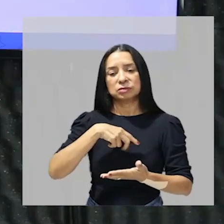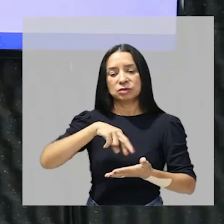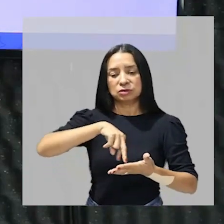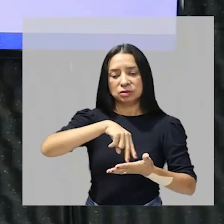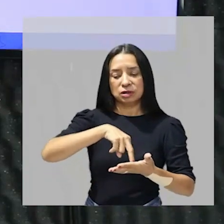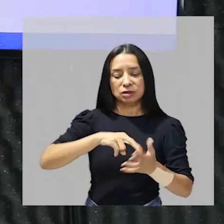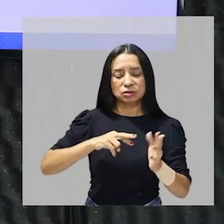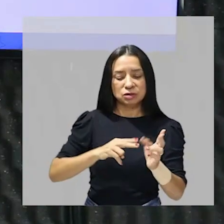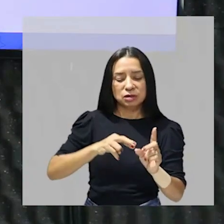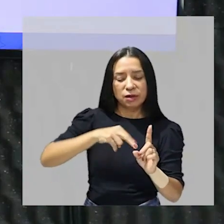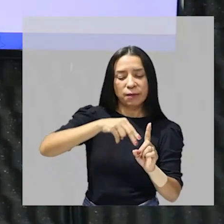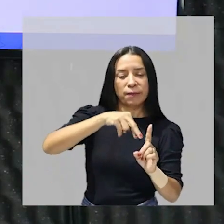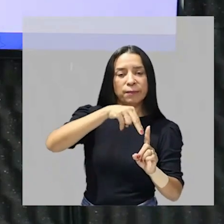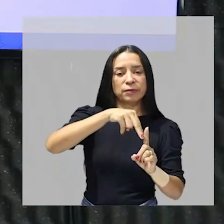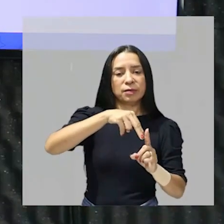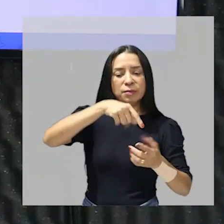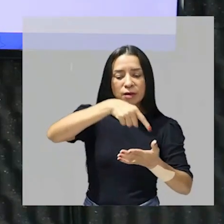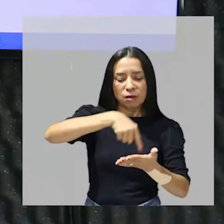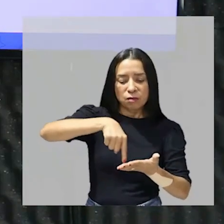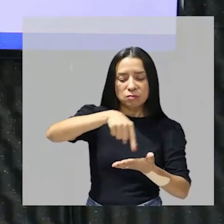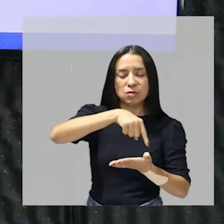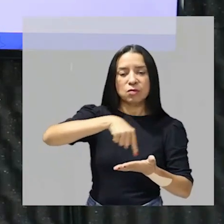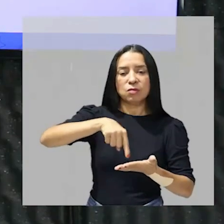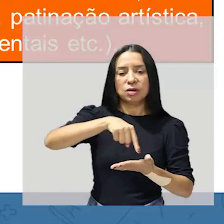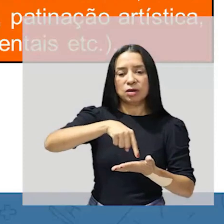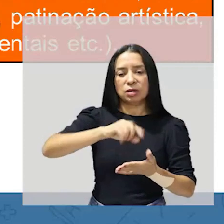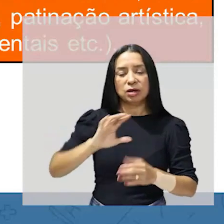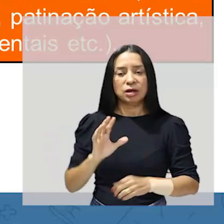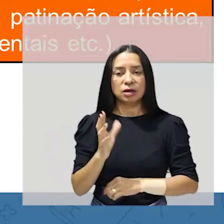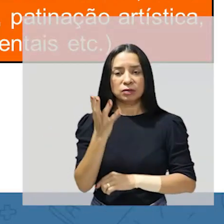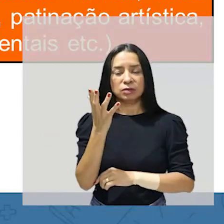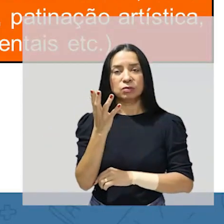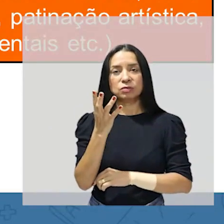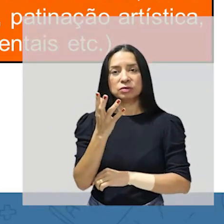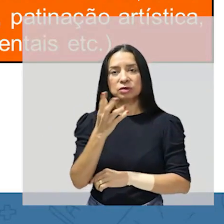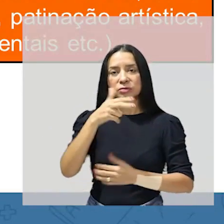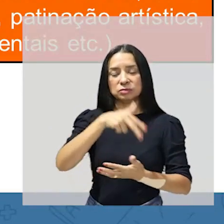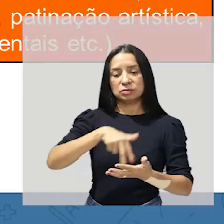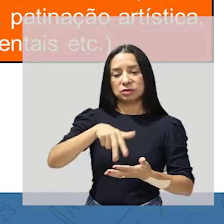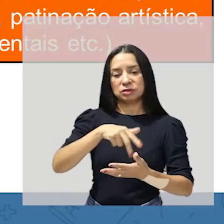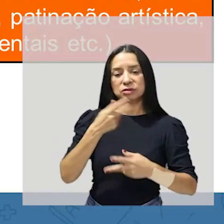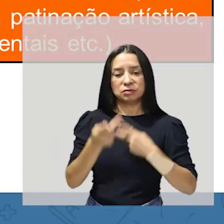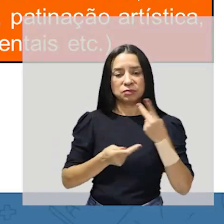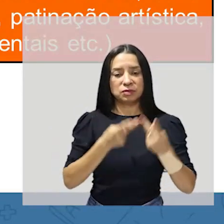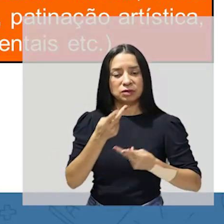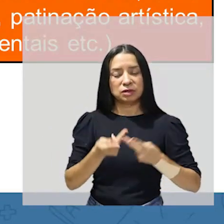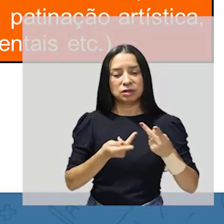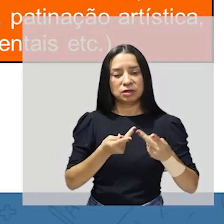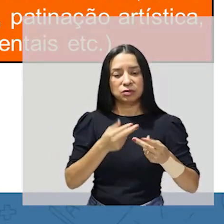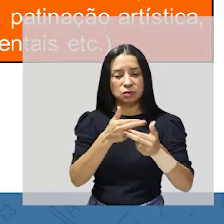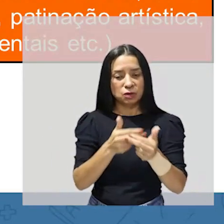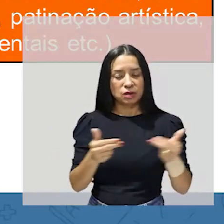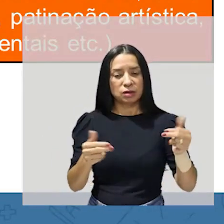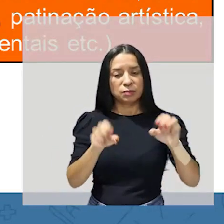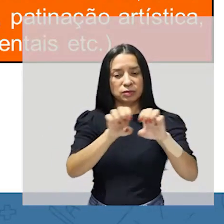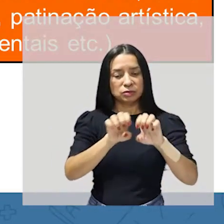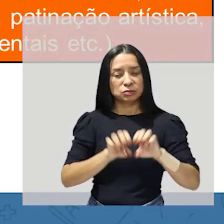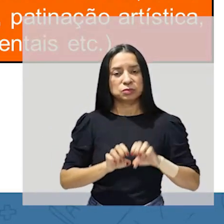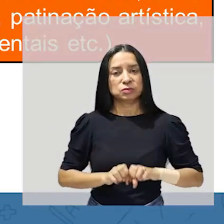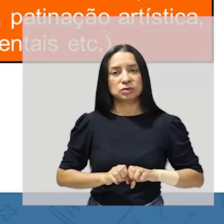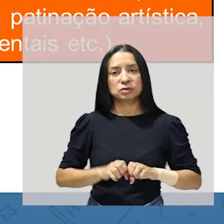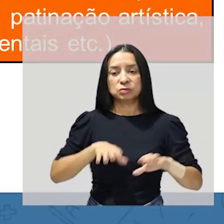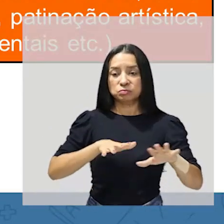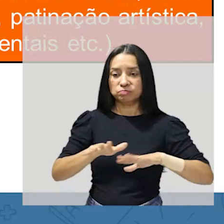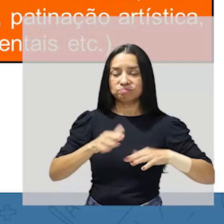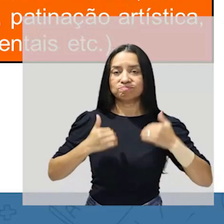de trepar, embalar, rolar, acontece dentro da dança. Quando eu falei dos elementos estruturantes do movimento corporal, por